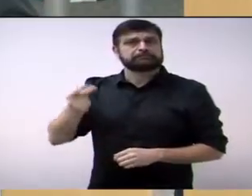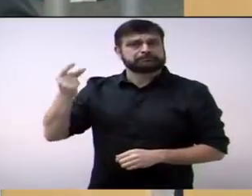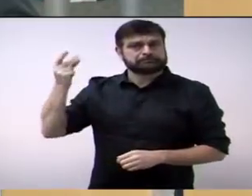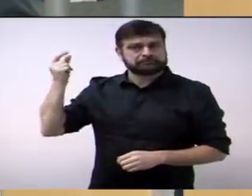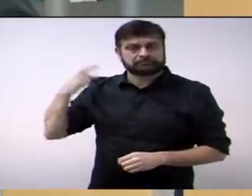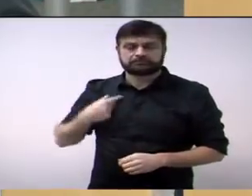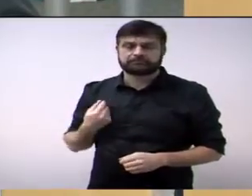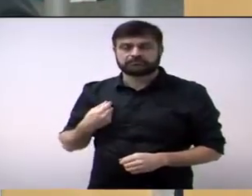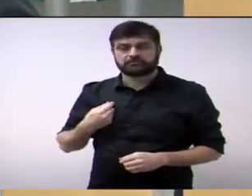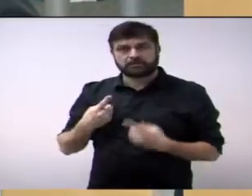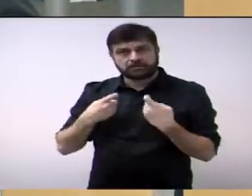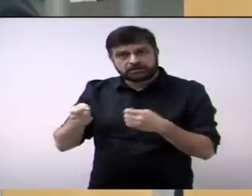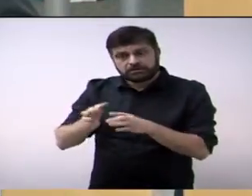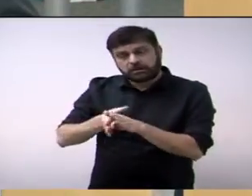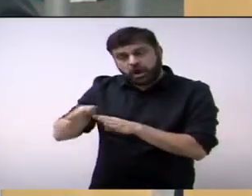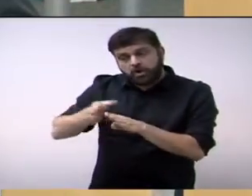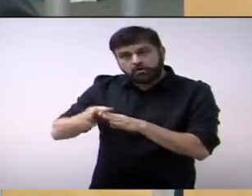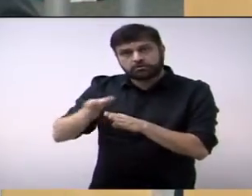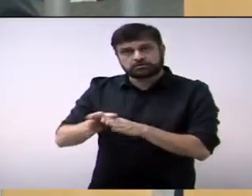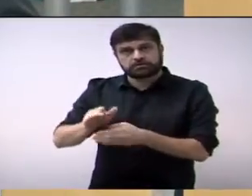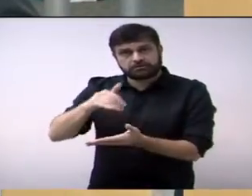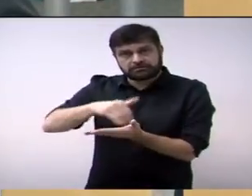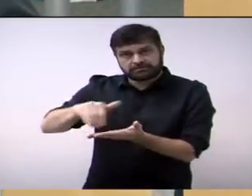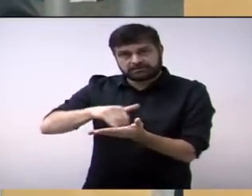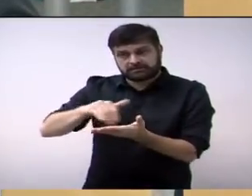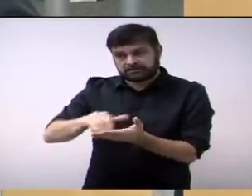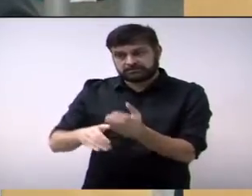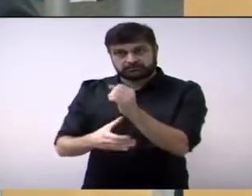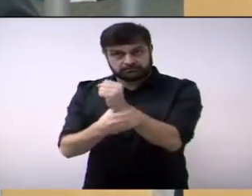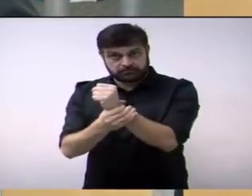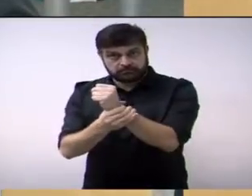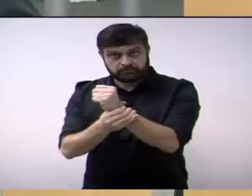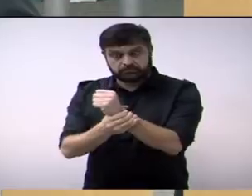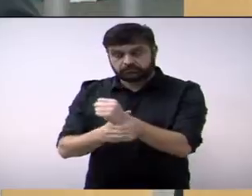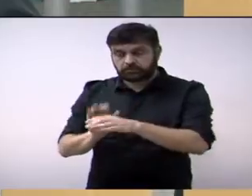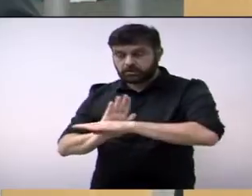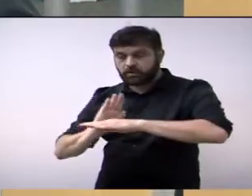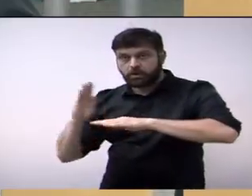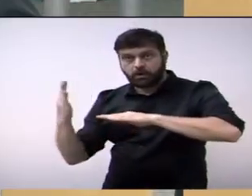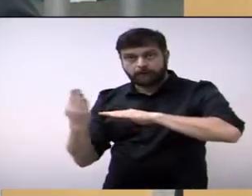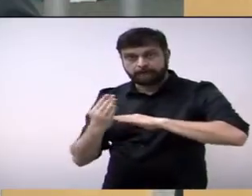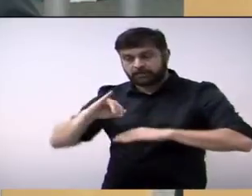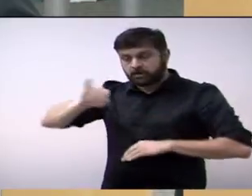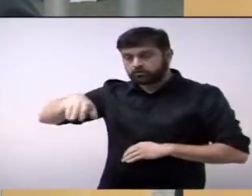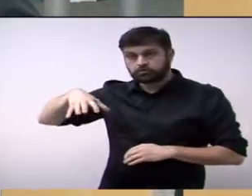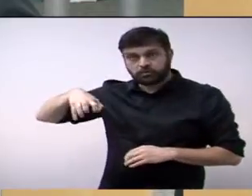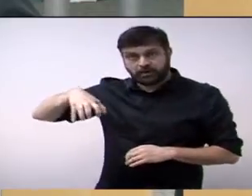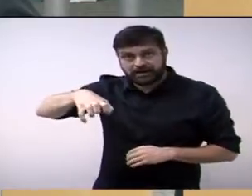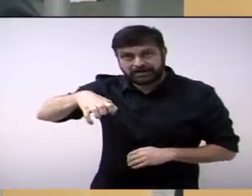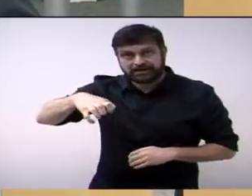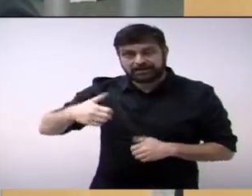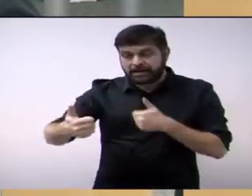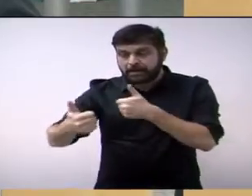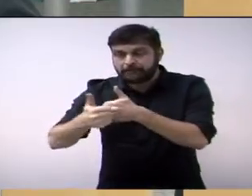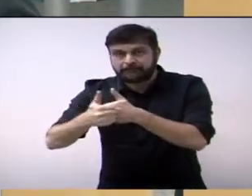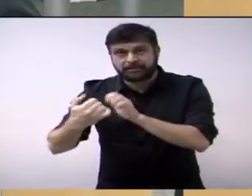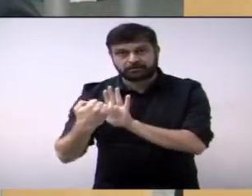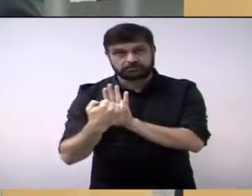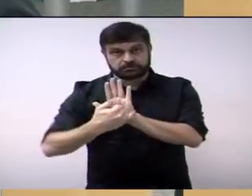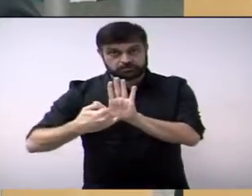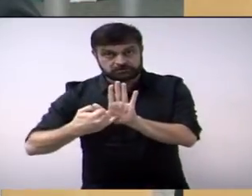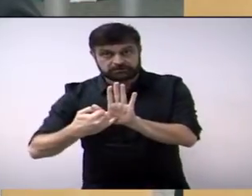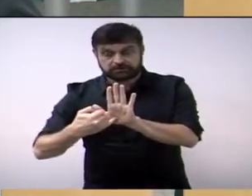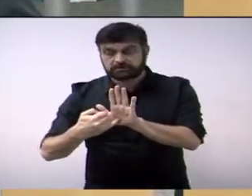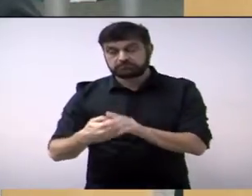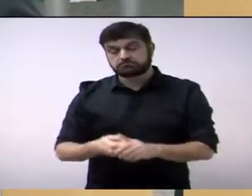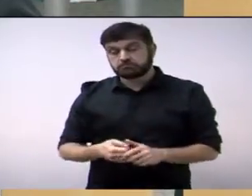Fica aqui a dica para o secretário de Segurança. O bairro João Aranha, como é um bairro plano, próximo do São José, Leonor, de